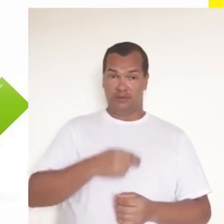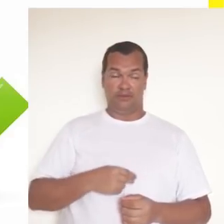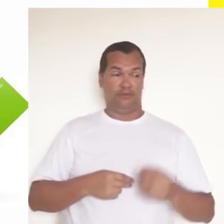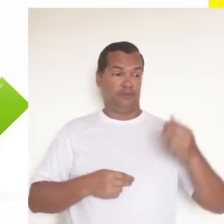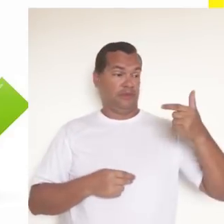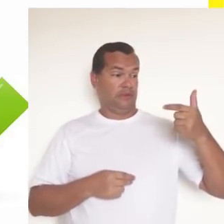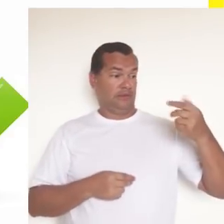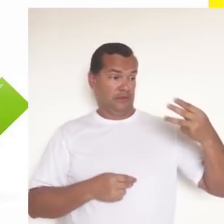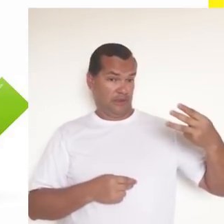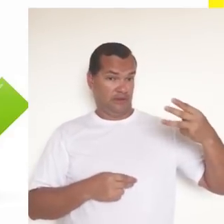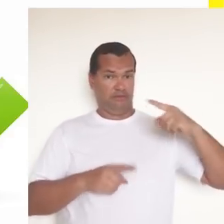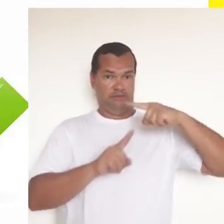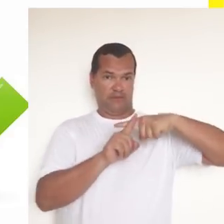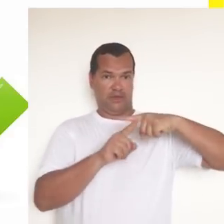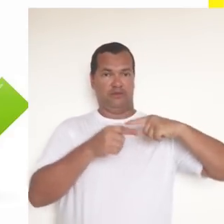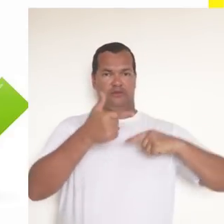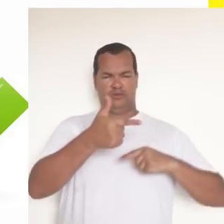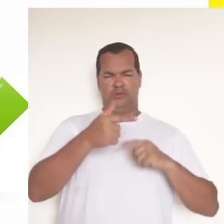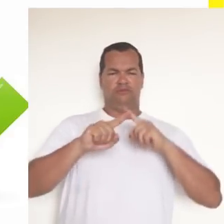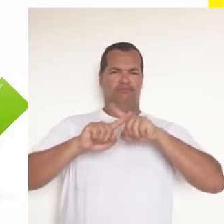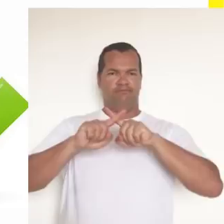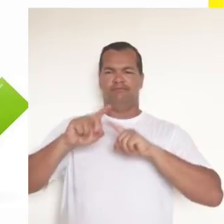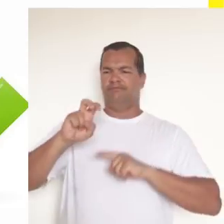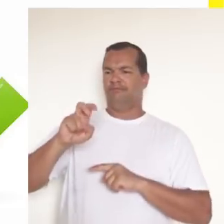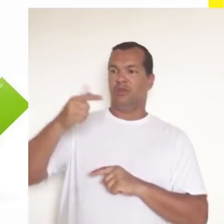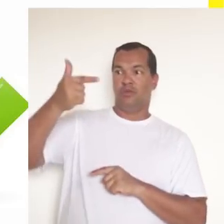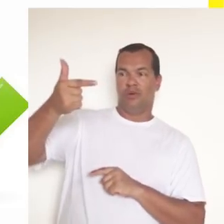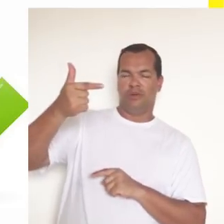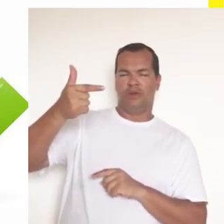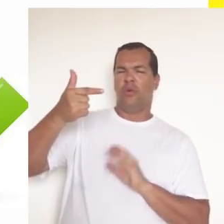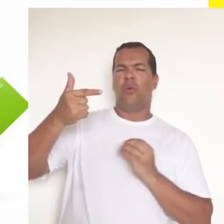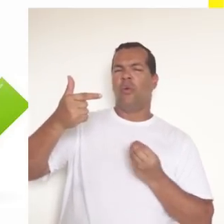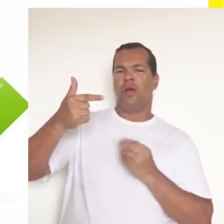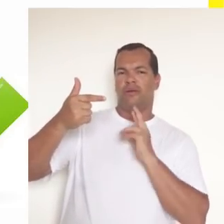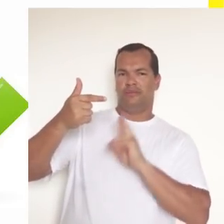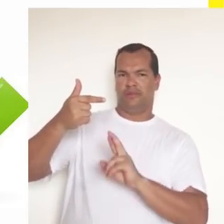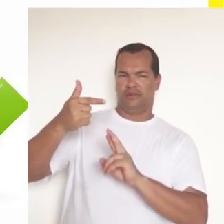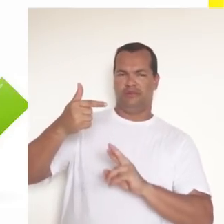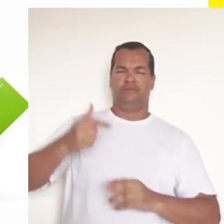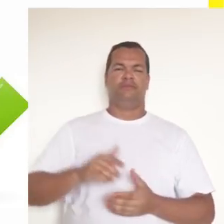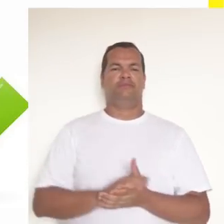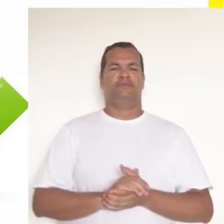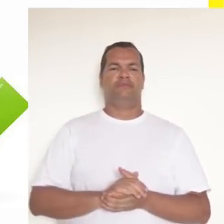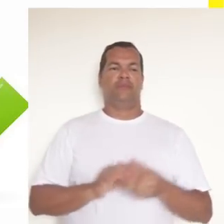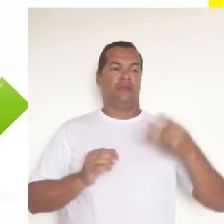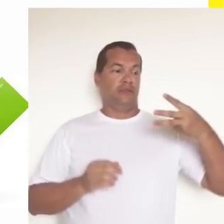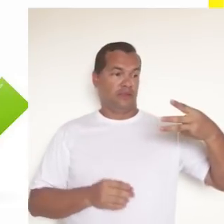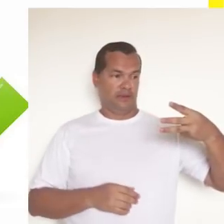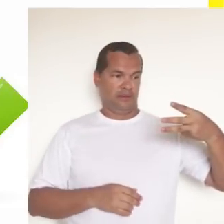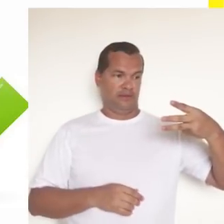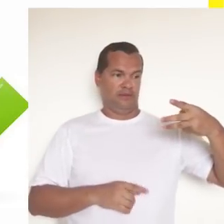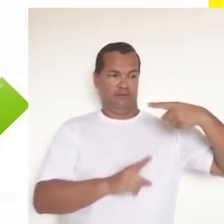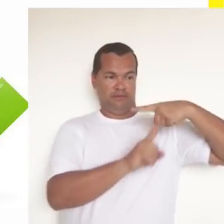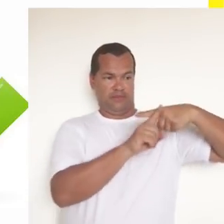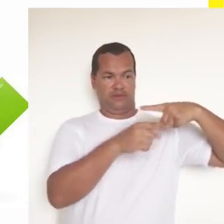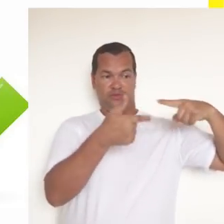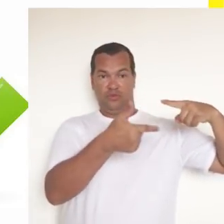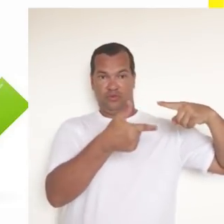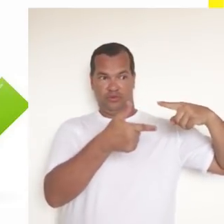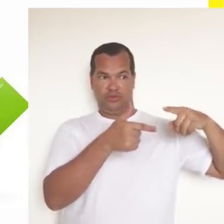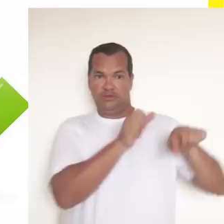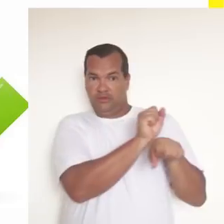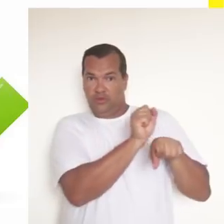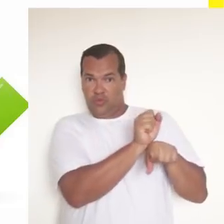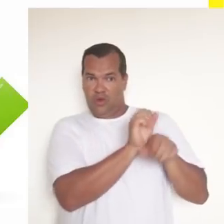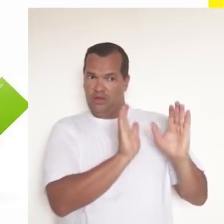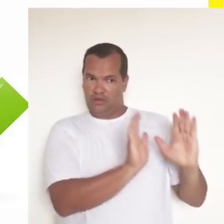Repetindo, 3 mais 2 multiplicado por 5 ao quadrado, qual seria o resultado? Então, 3 mais